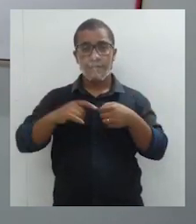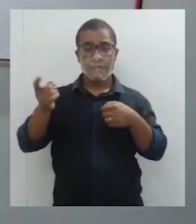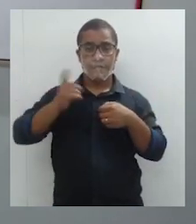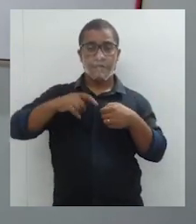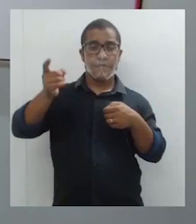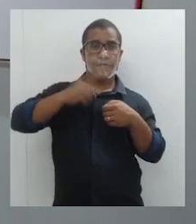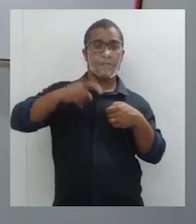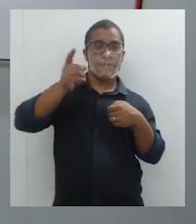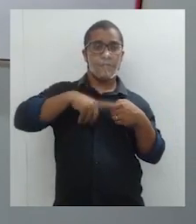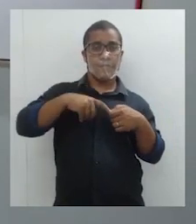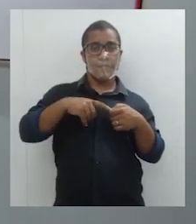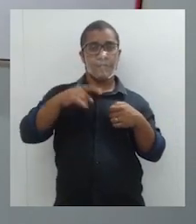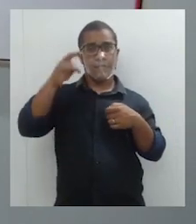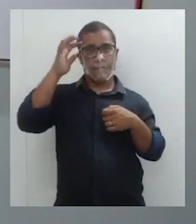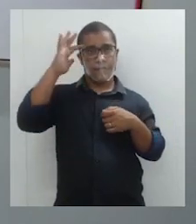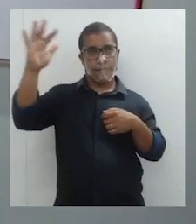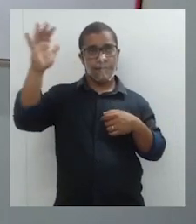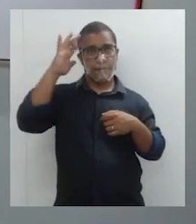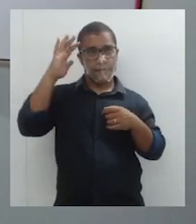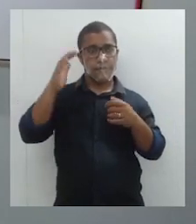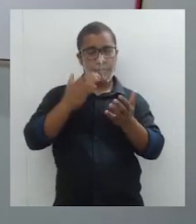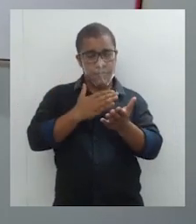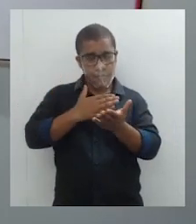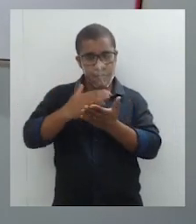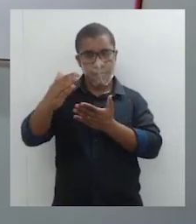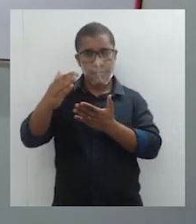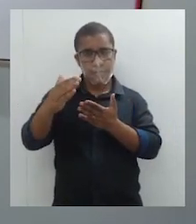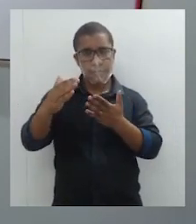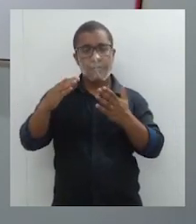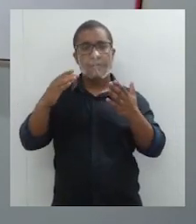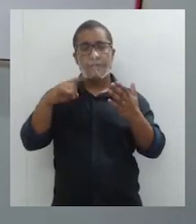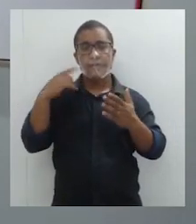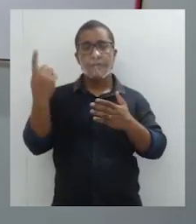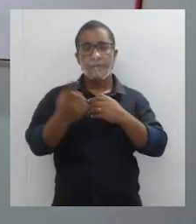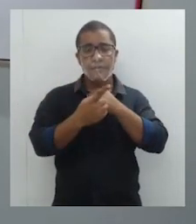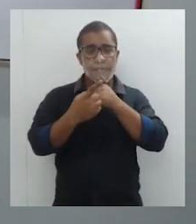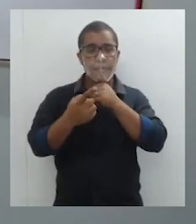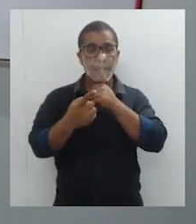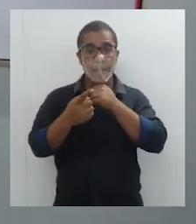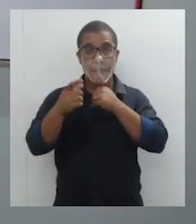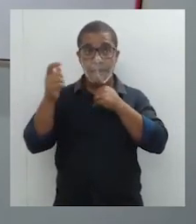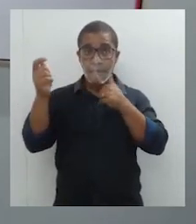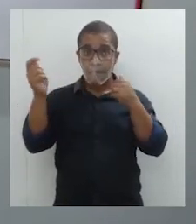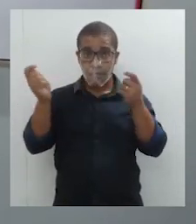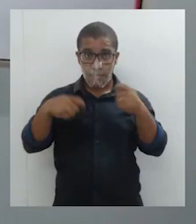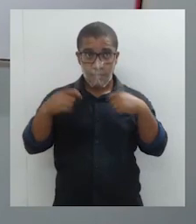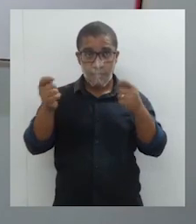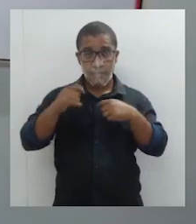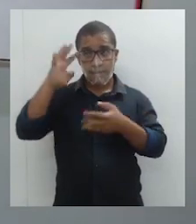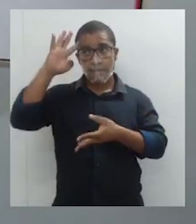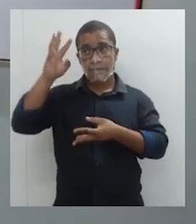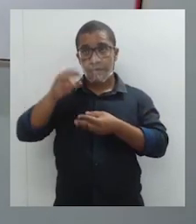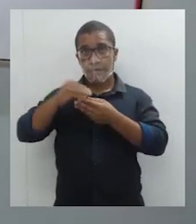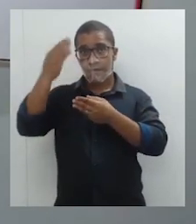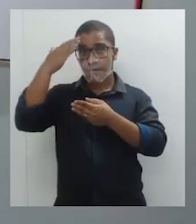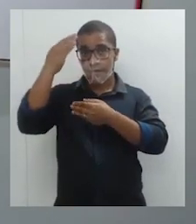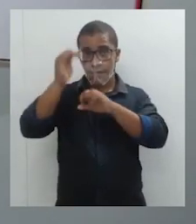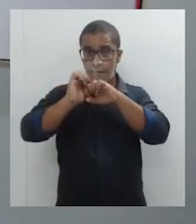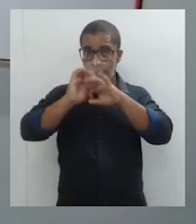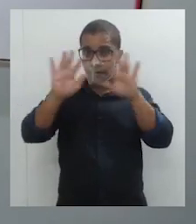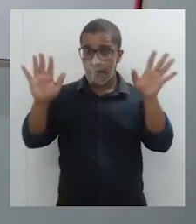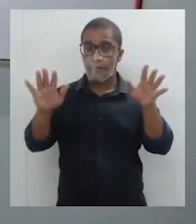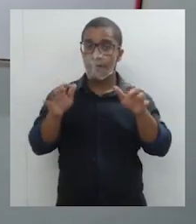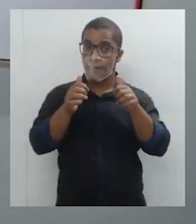voltar ao nosso pensamento Inicial Será que nós nós conseguimos entender bem